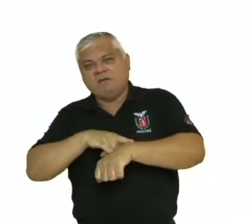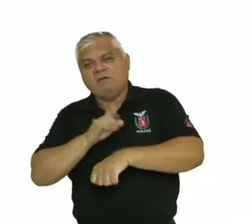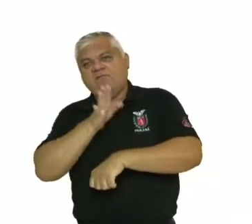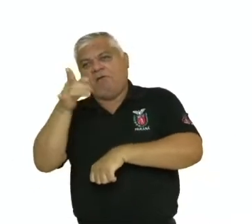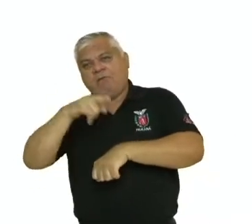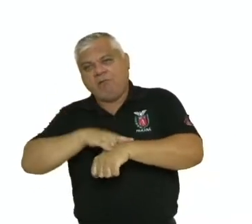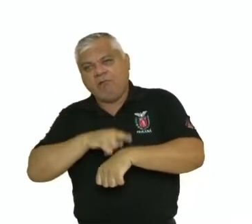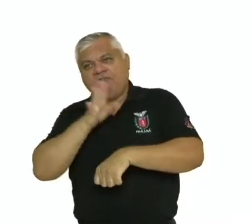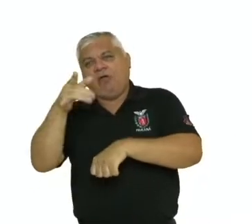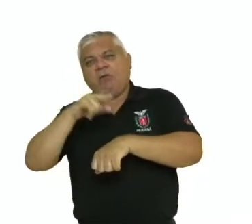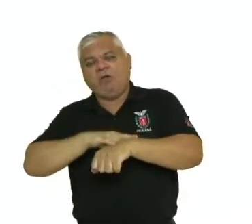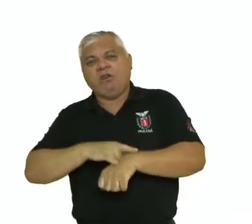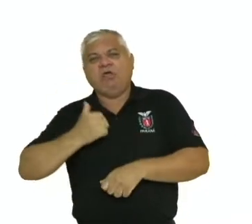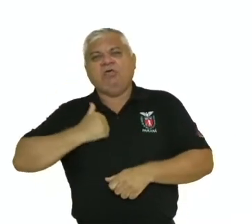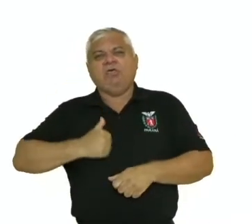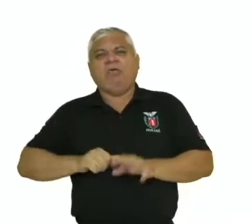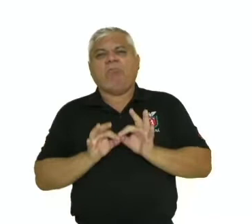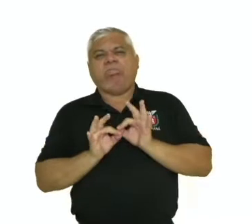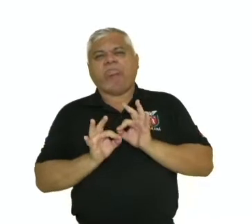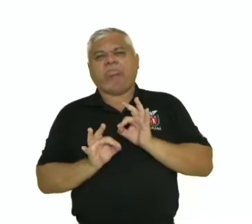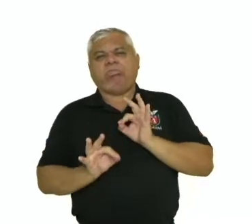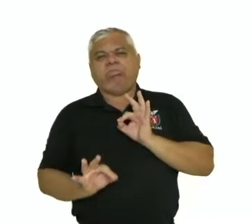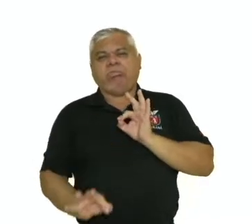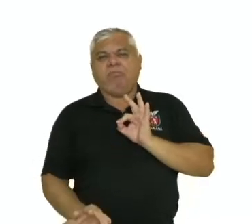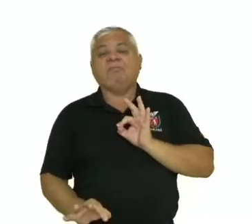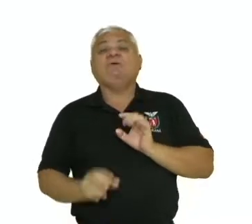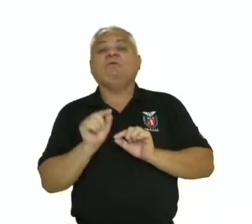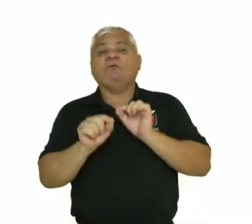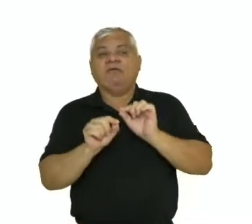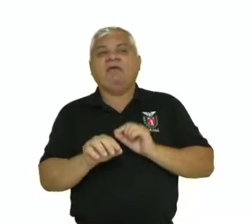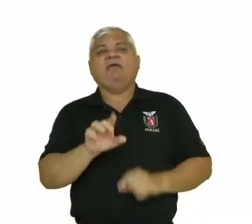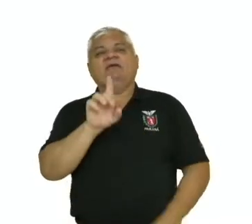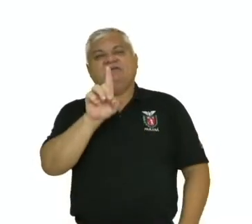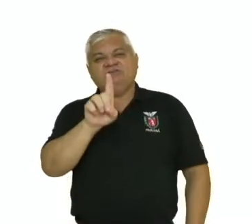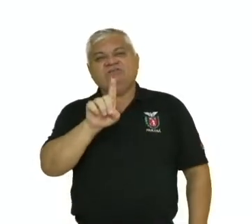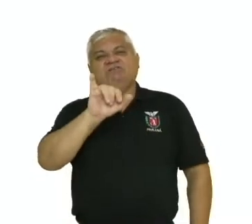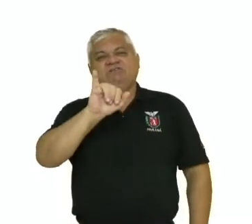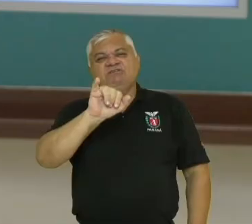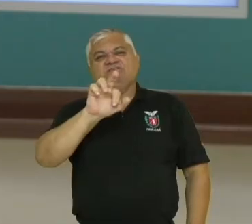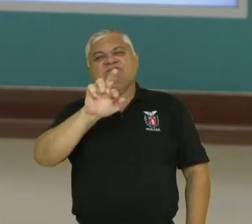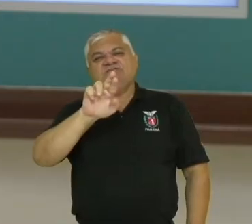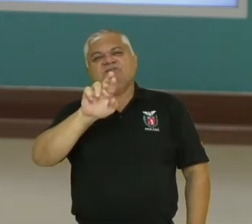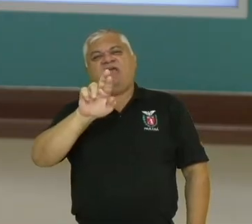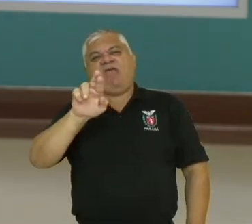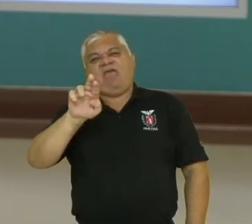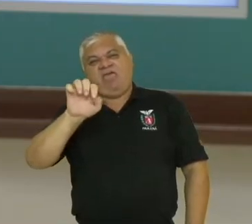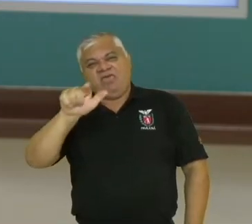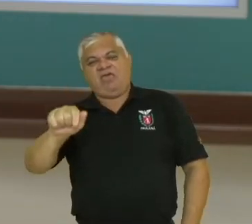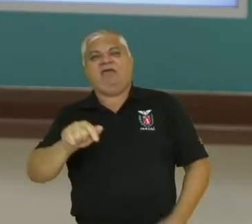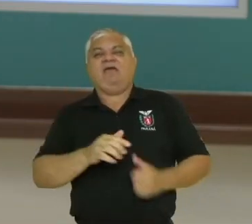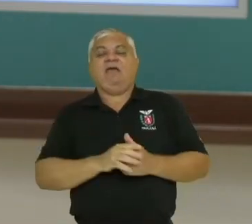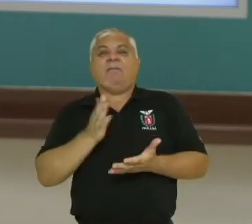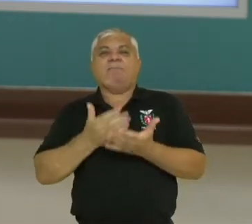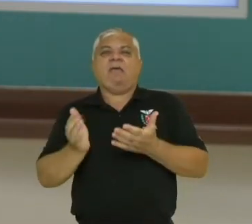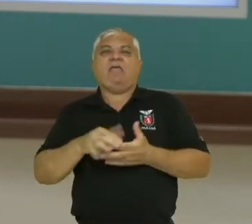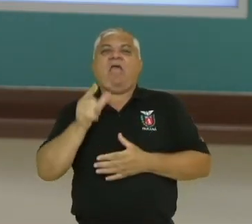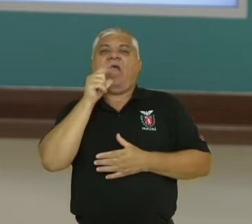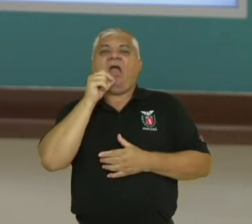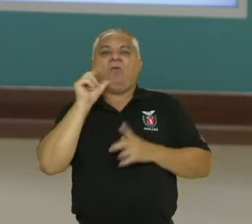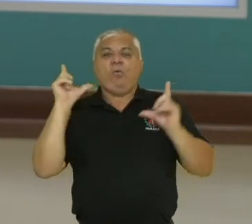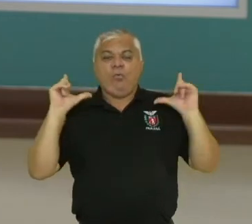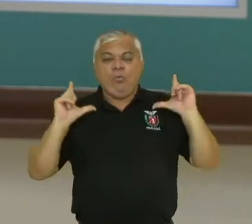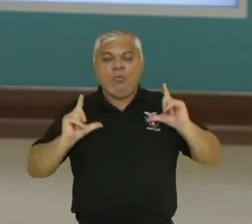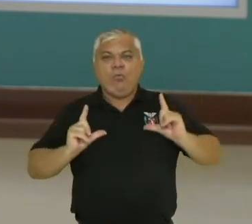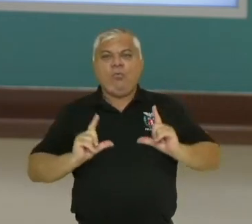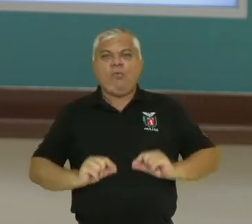suas fezes saem o quê? Líquidas. Isso ocasiona um quadro de desidratação. Ela perde muito líquido.